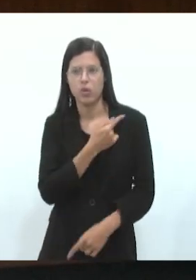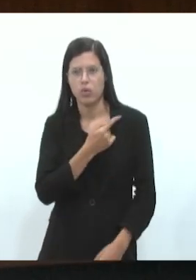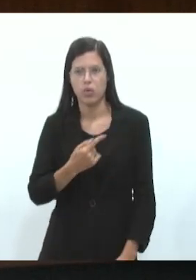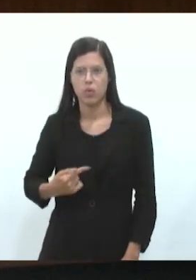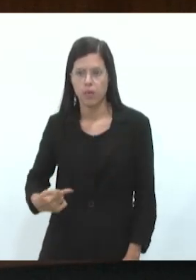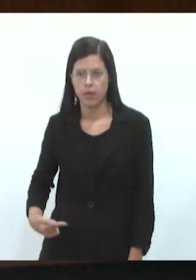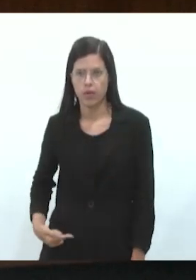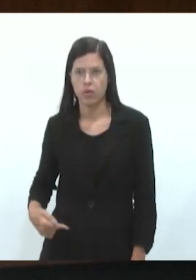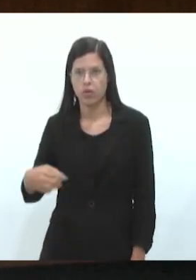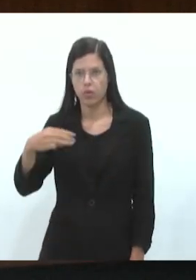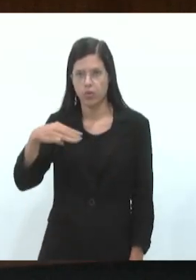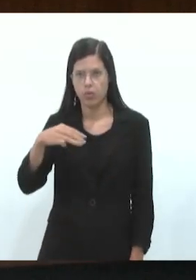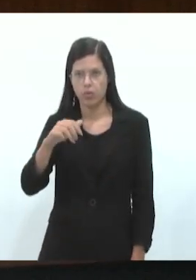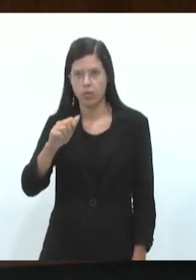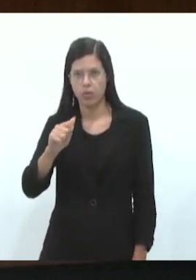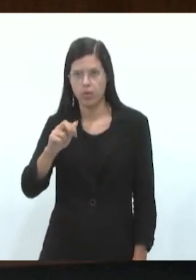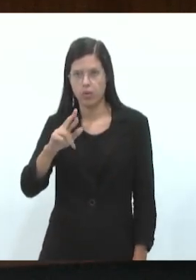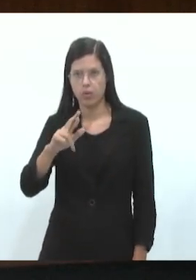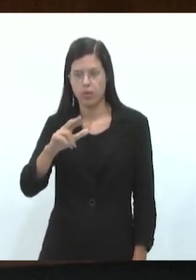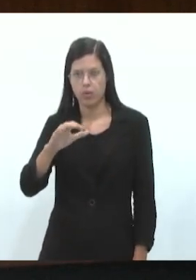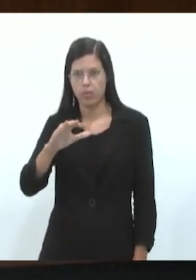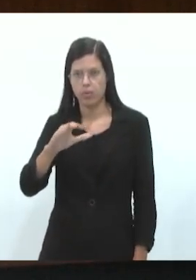Alencar, que foi